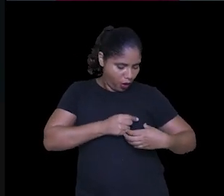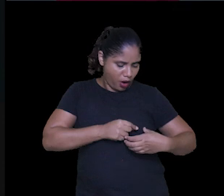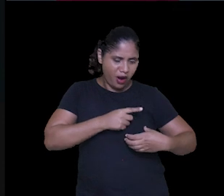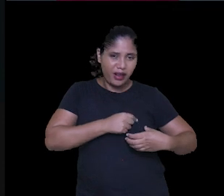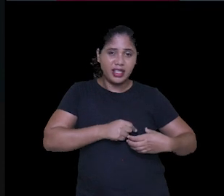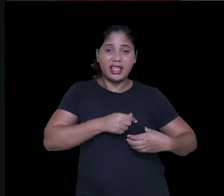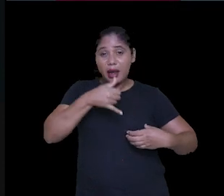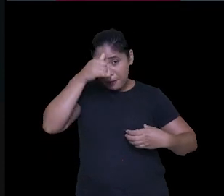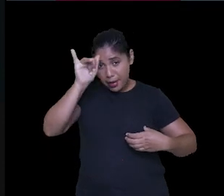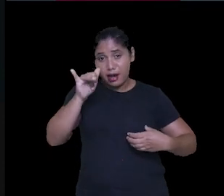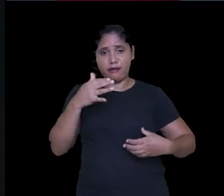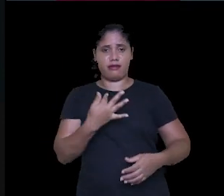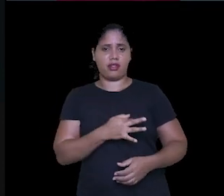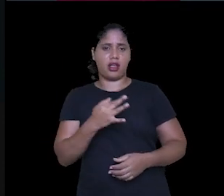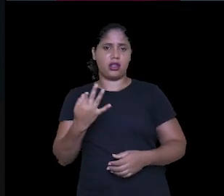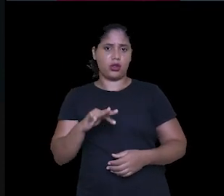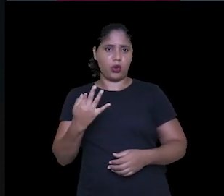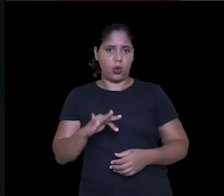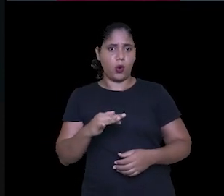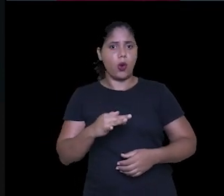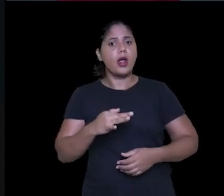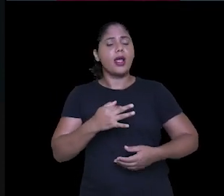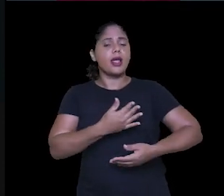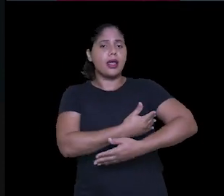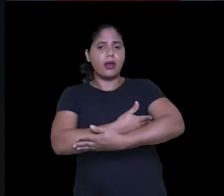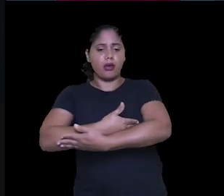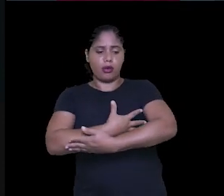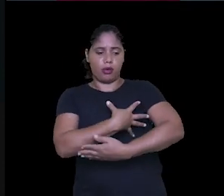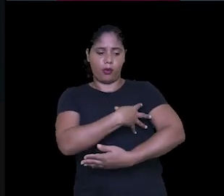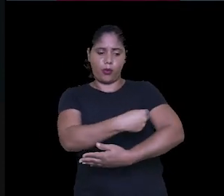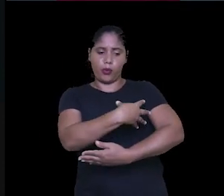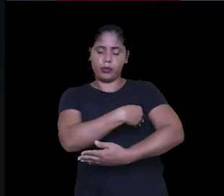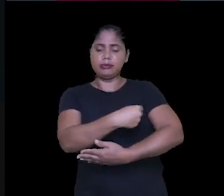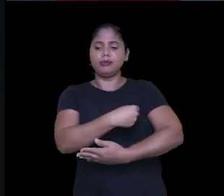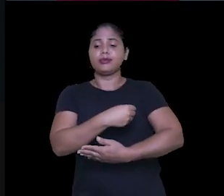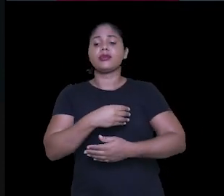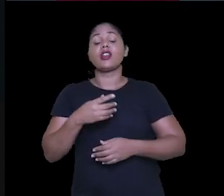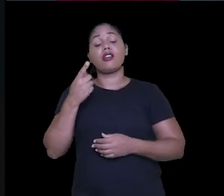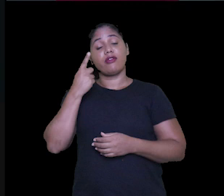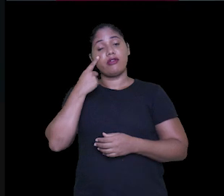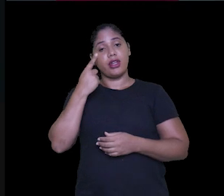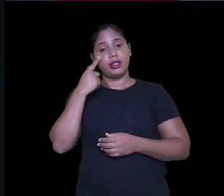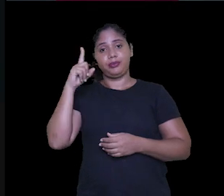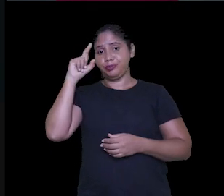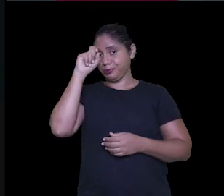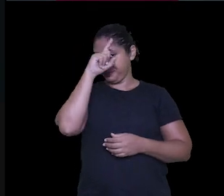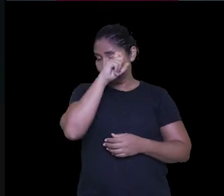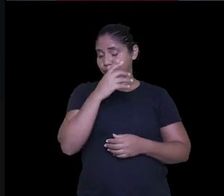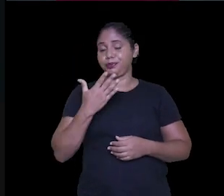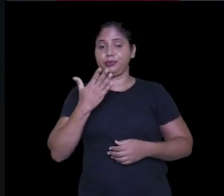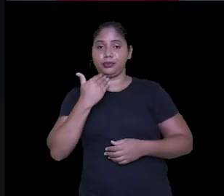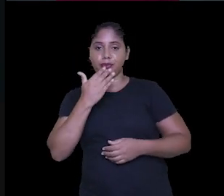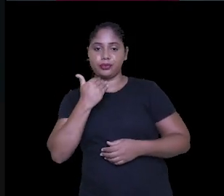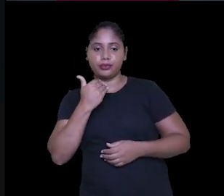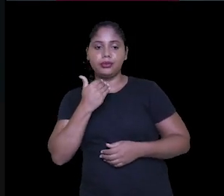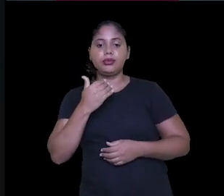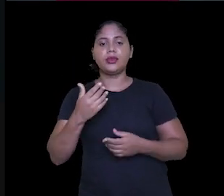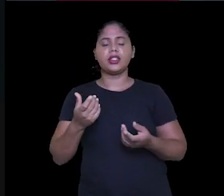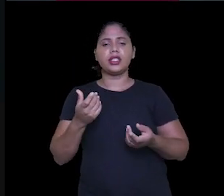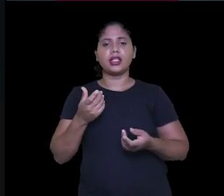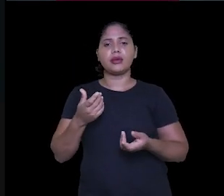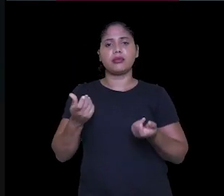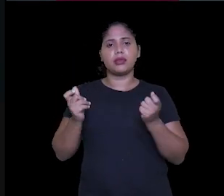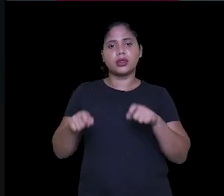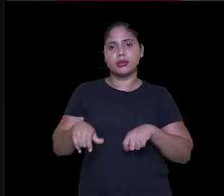que a gente diferencie o engurgitamento patológico do engurgitamento fisiológico e